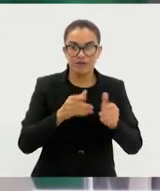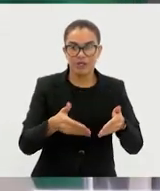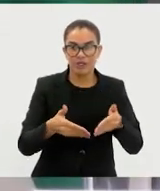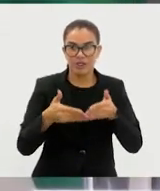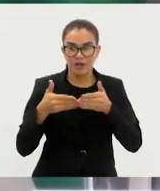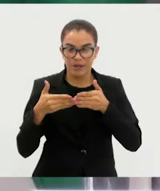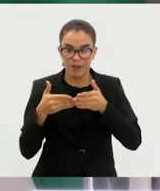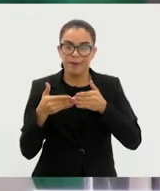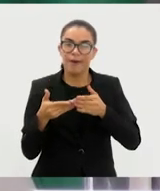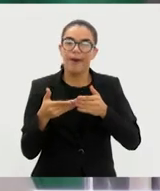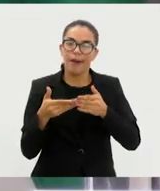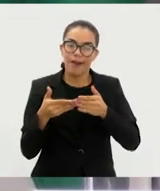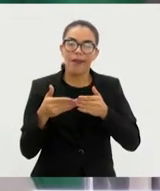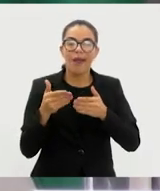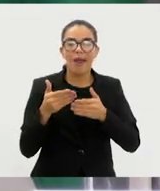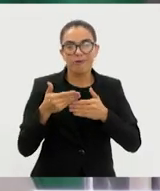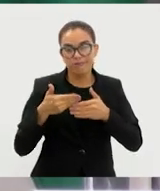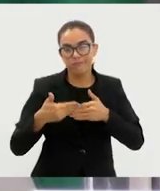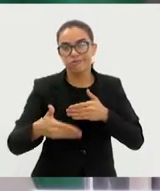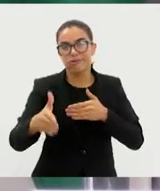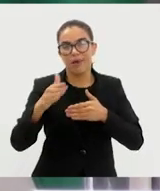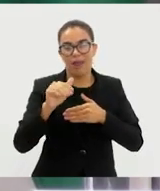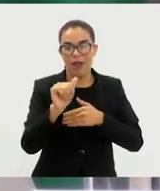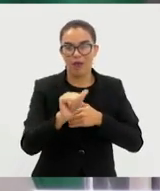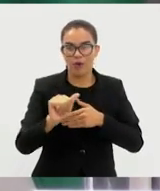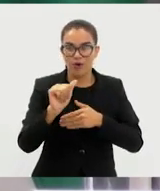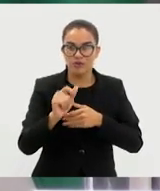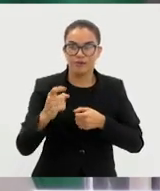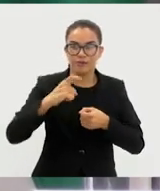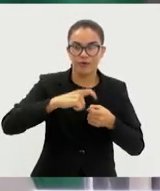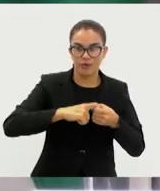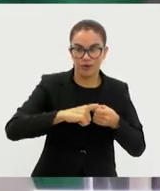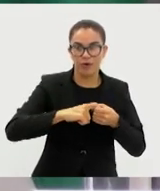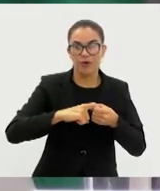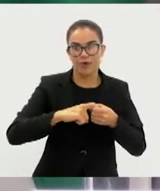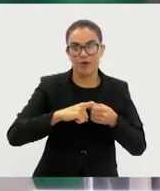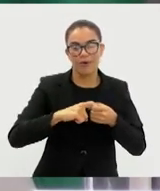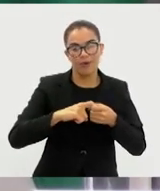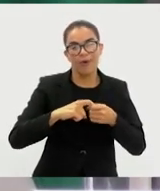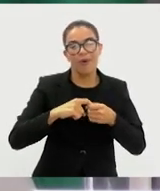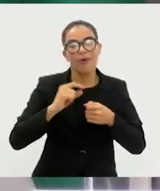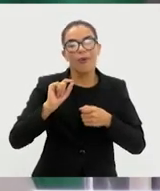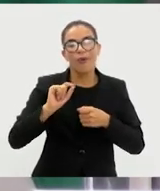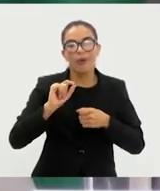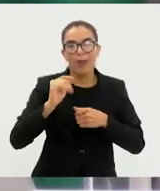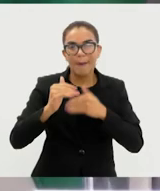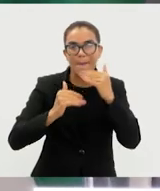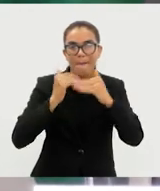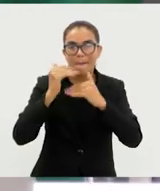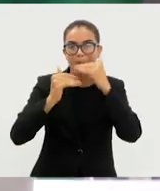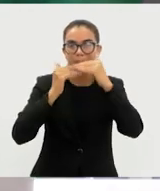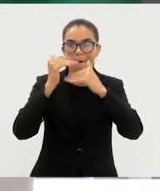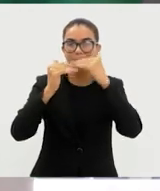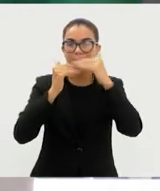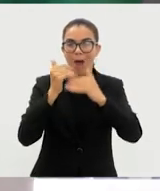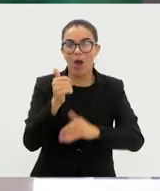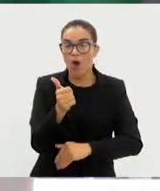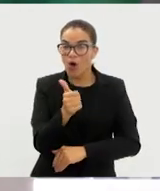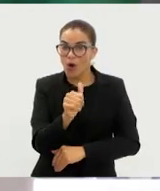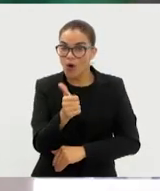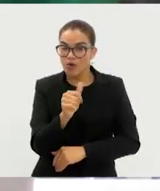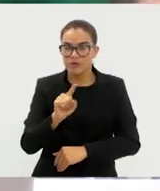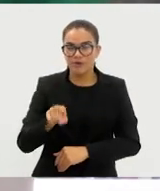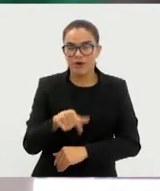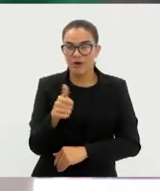foi retomada e em janeiro de 2023 que se iniciou a famosa escadinha. Então, a gente começou a pagar 11,11%